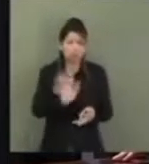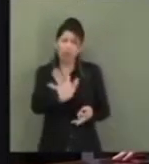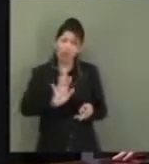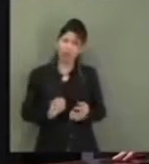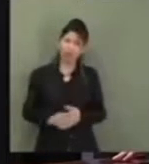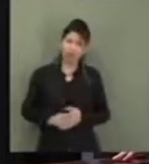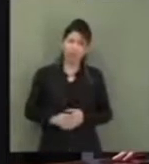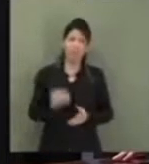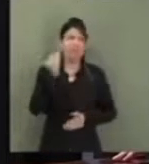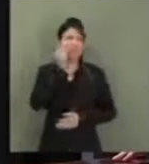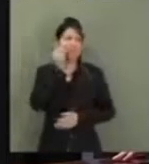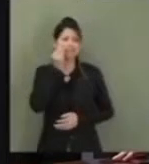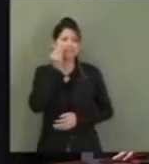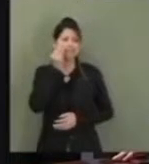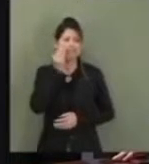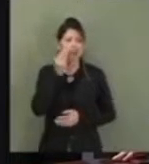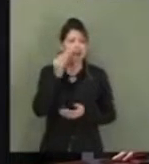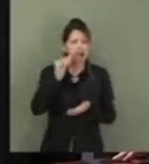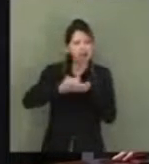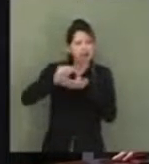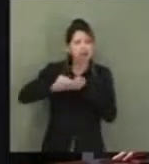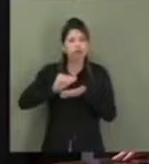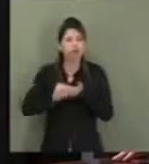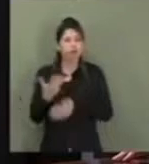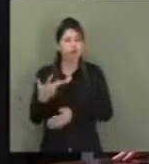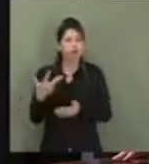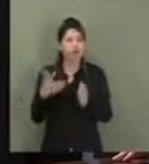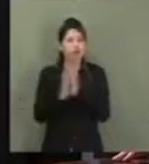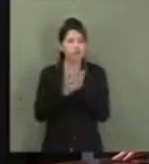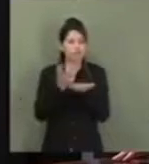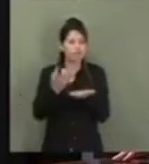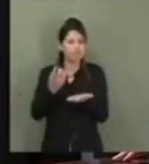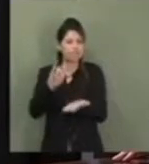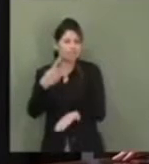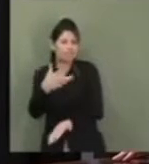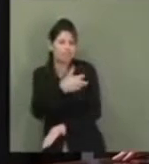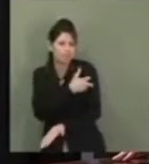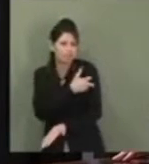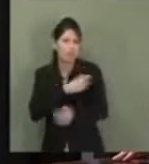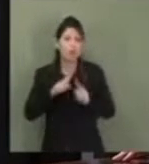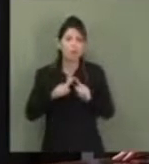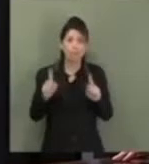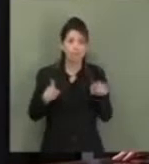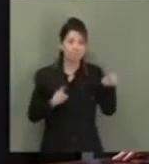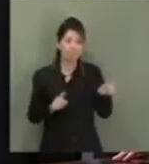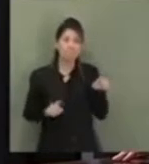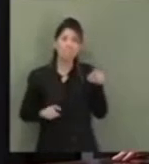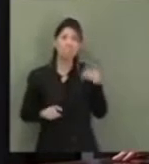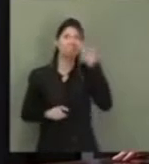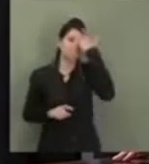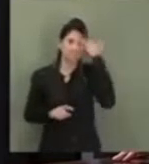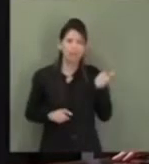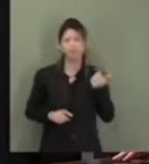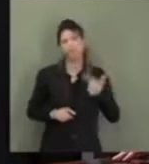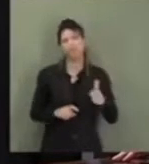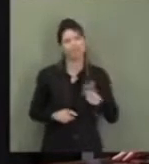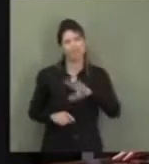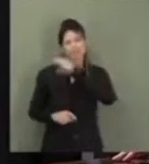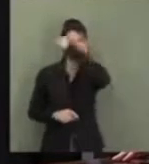cartão de vacinação. E como para o Bolsonaro a gente sabe que não existe a presunção de inocência, aí é